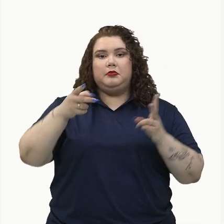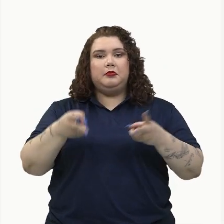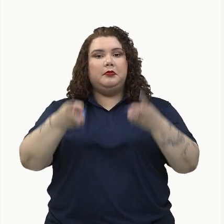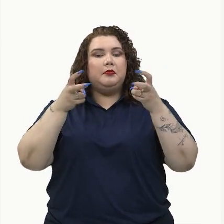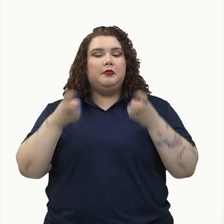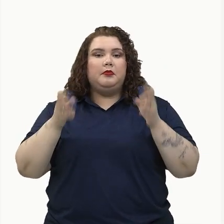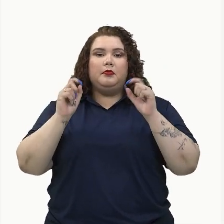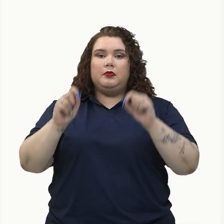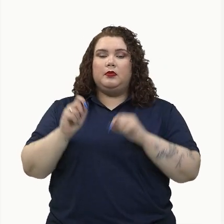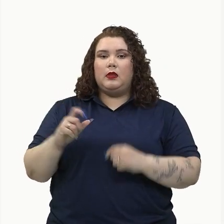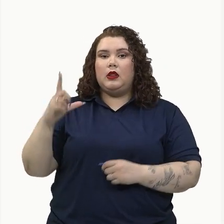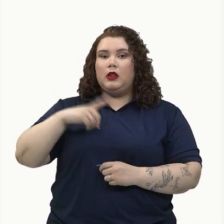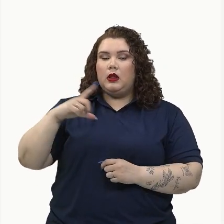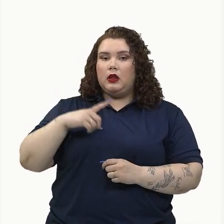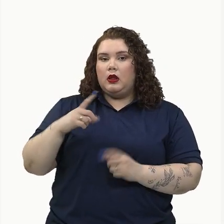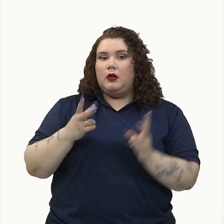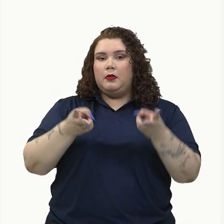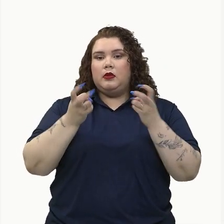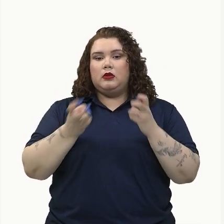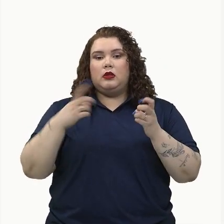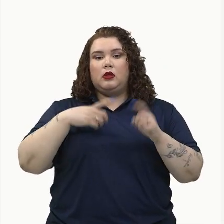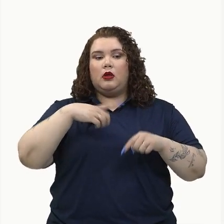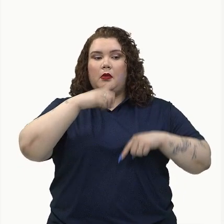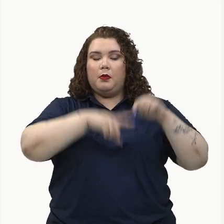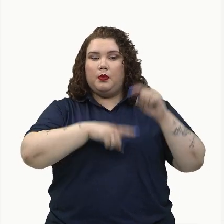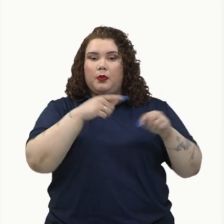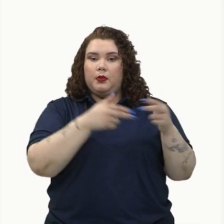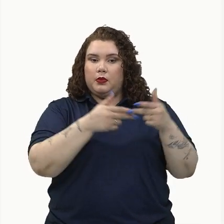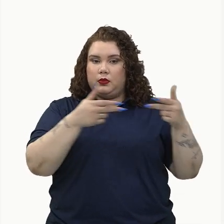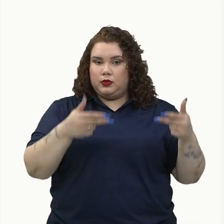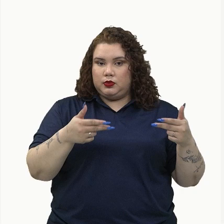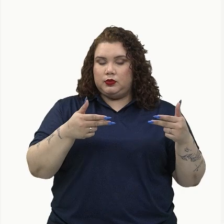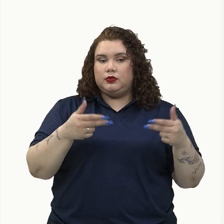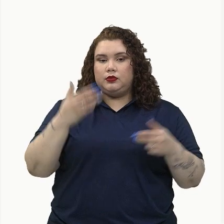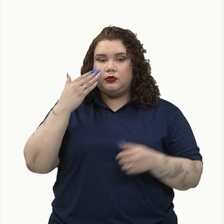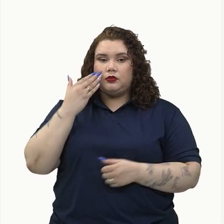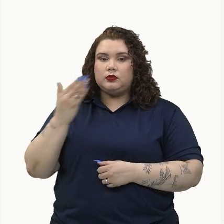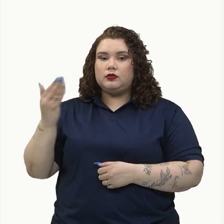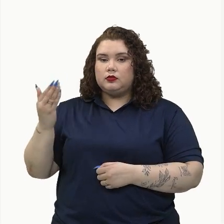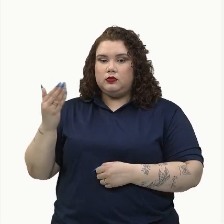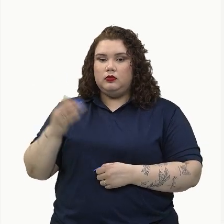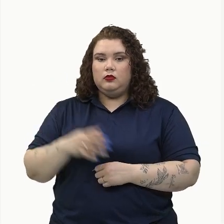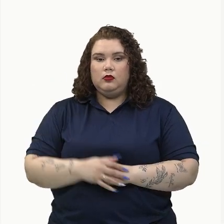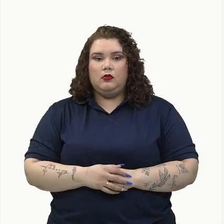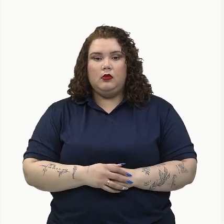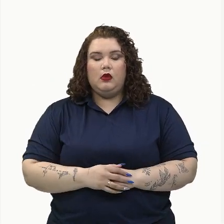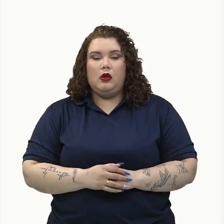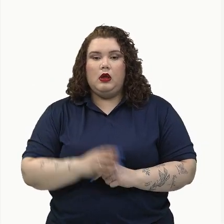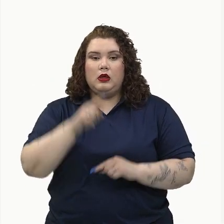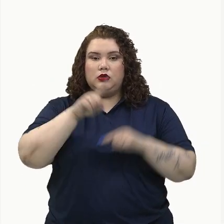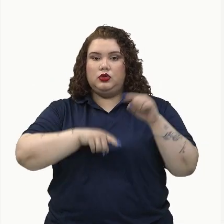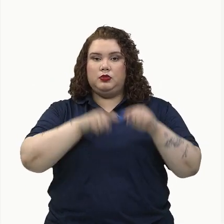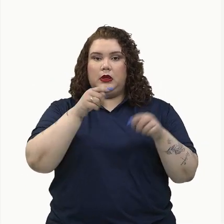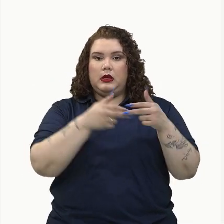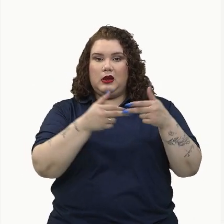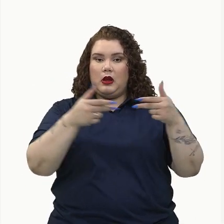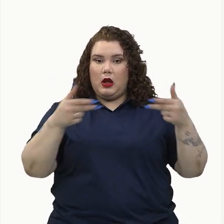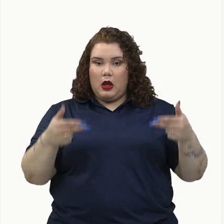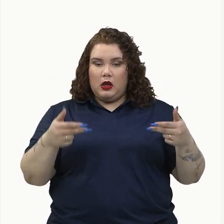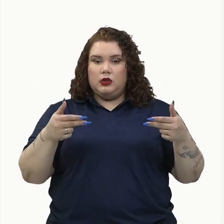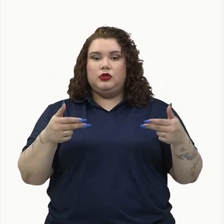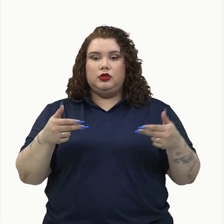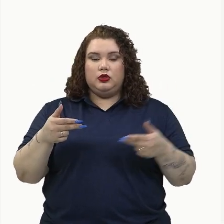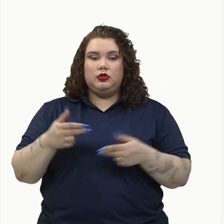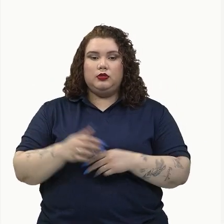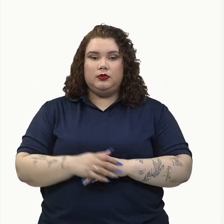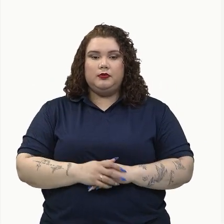que temos que ver também os aparelhos. Vejam aí, os dispositivos de controle. Você tem